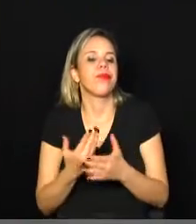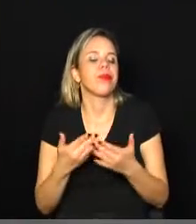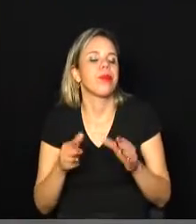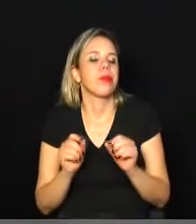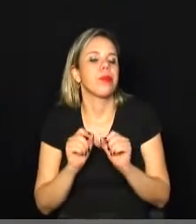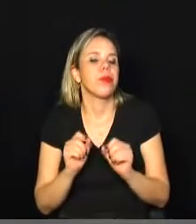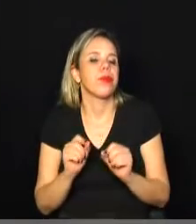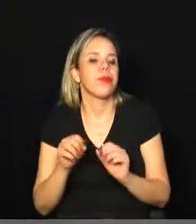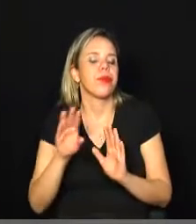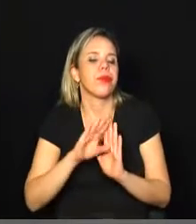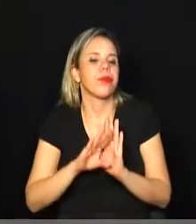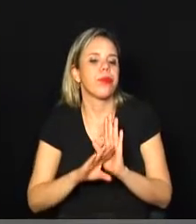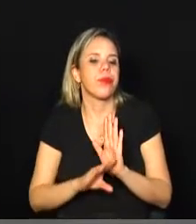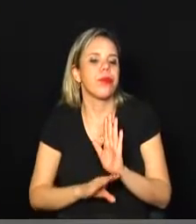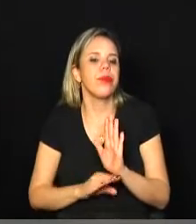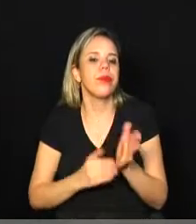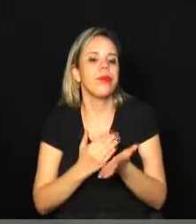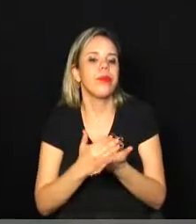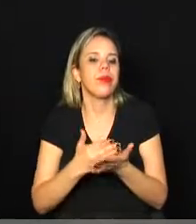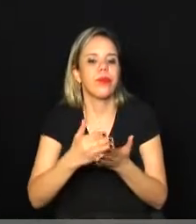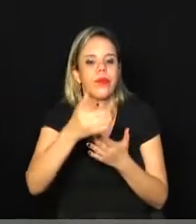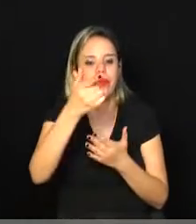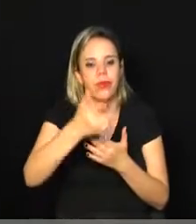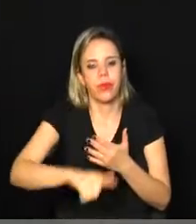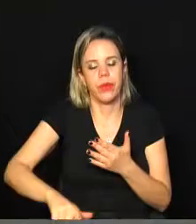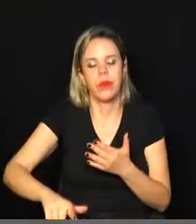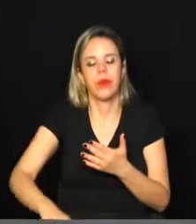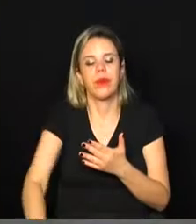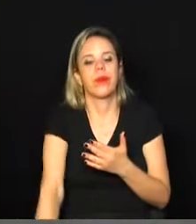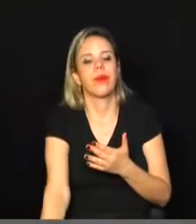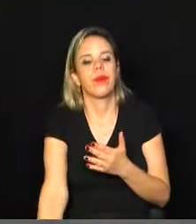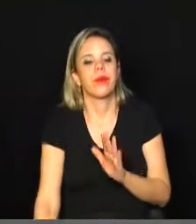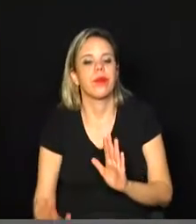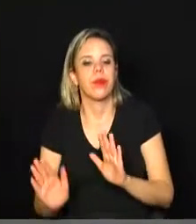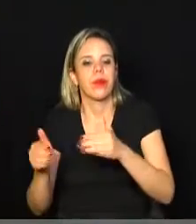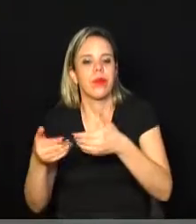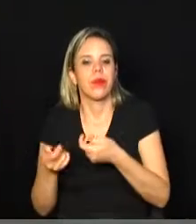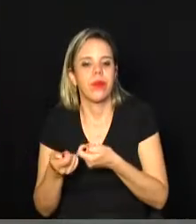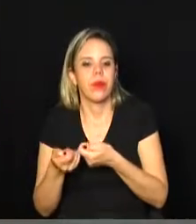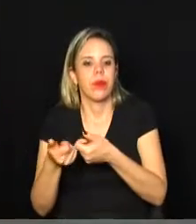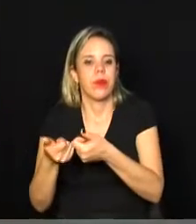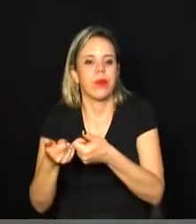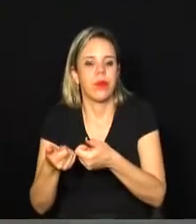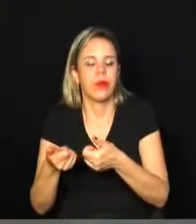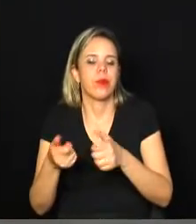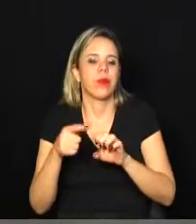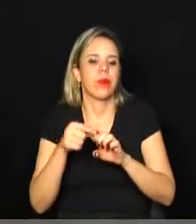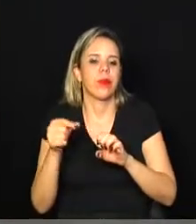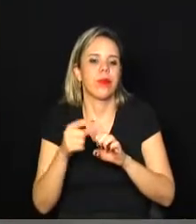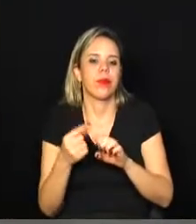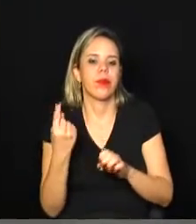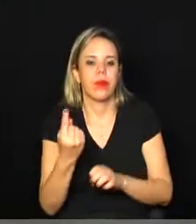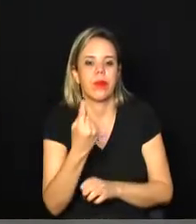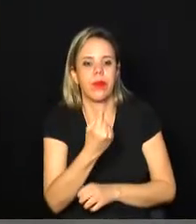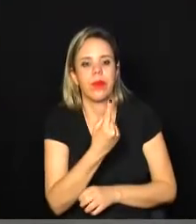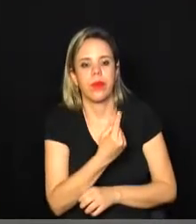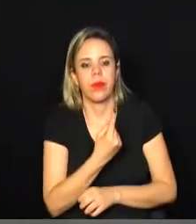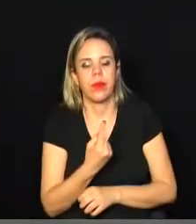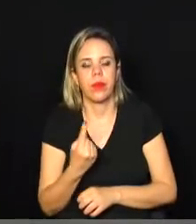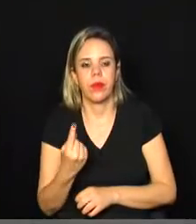o programa recomeça é destinado a beneficiar micro empreendedores individuais